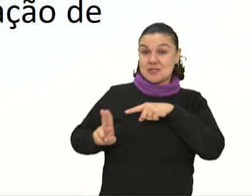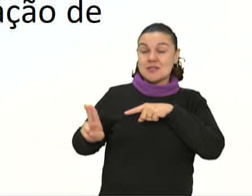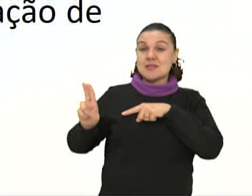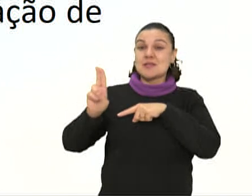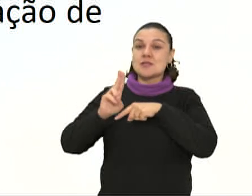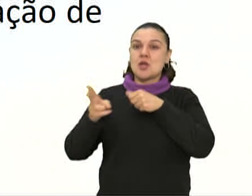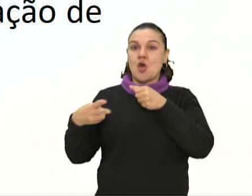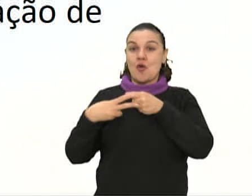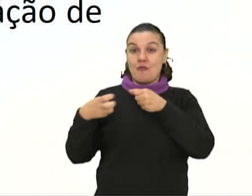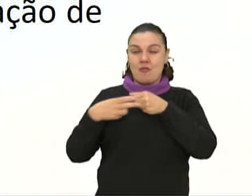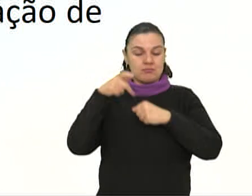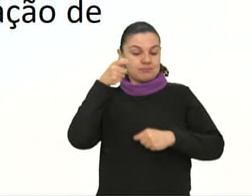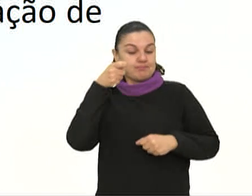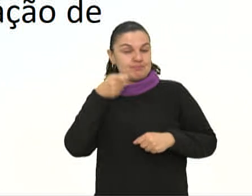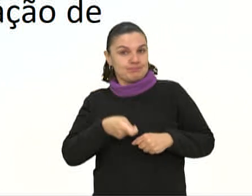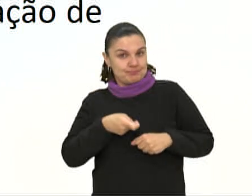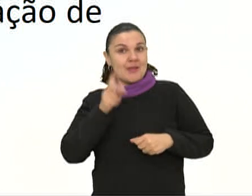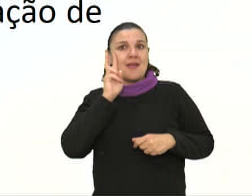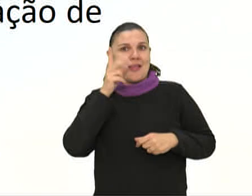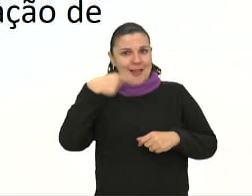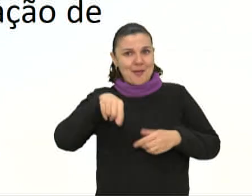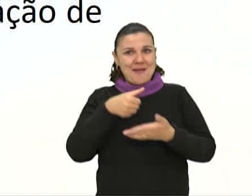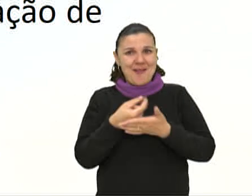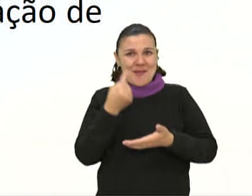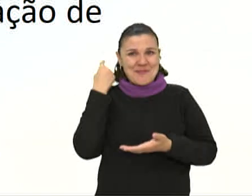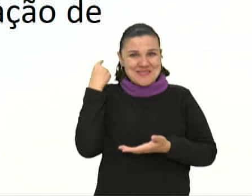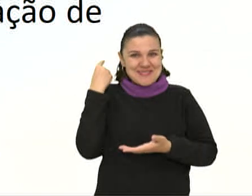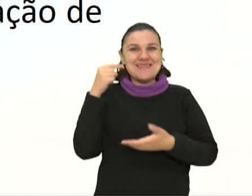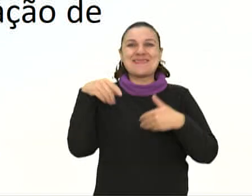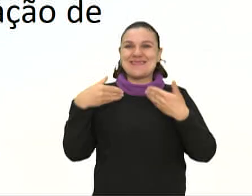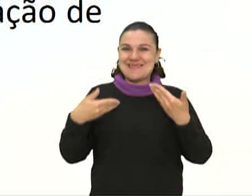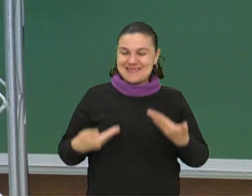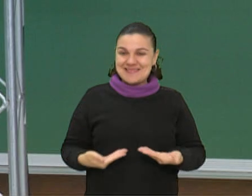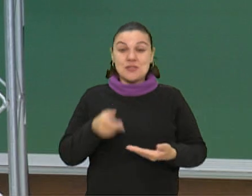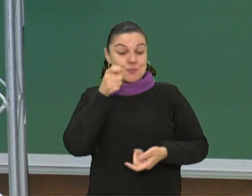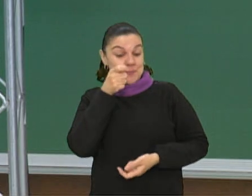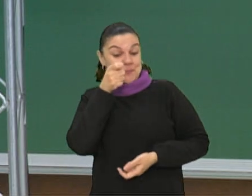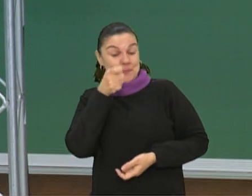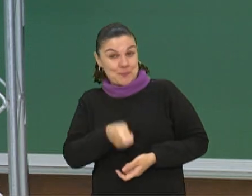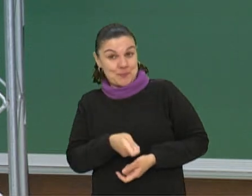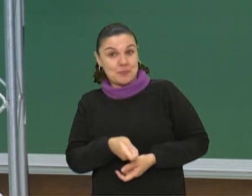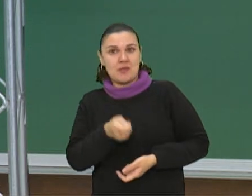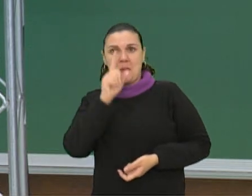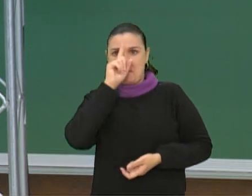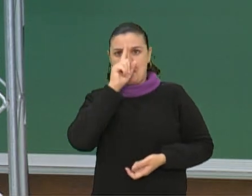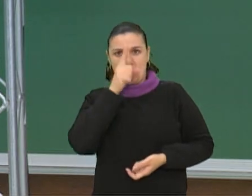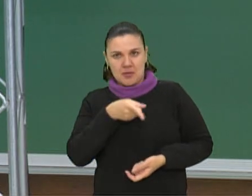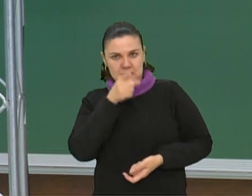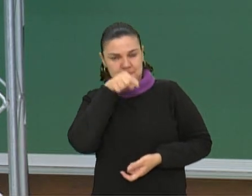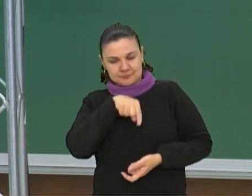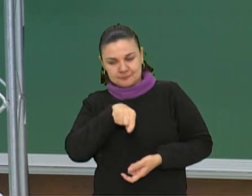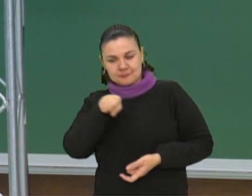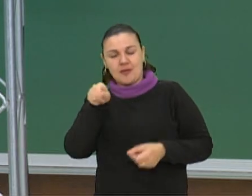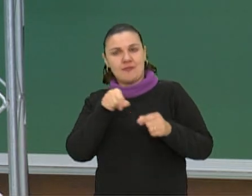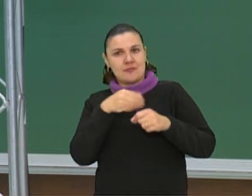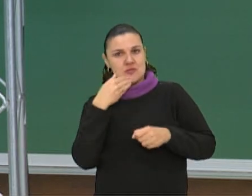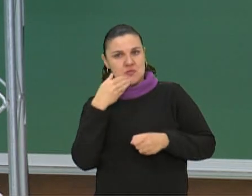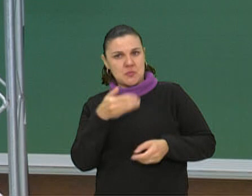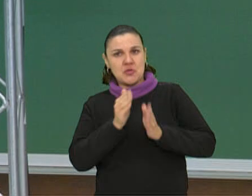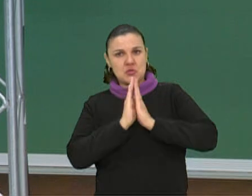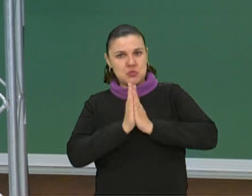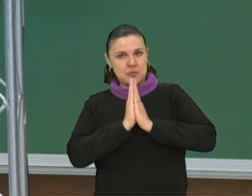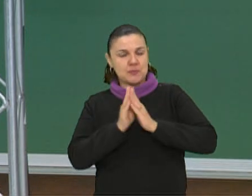utilização de verbos no imperativo, que é o que nós vimos na aula passada, o modo imperativo, que dá uma ordem, faz um